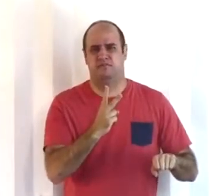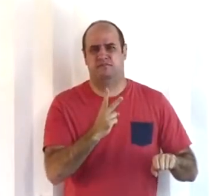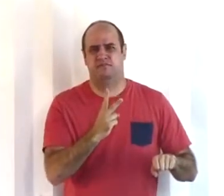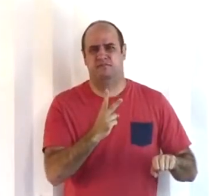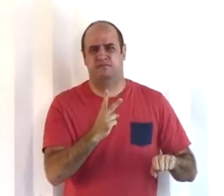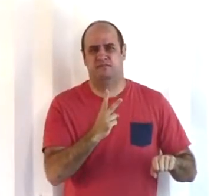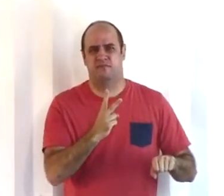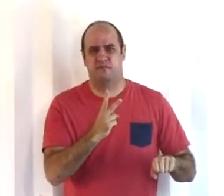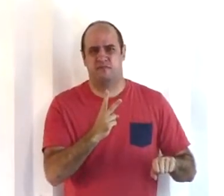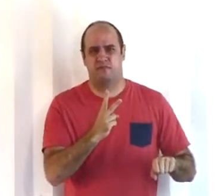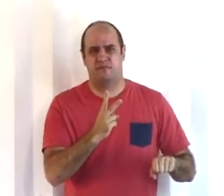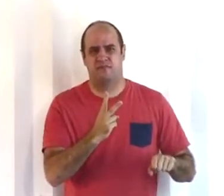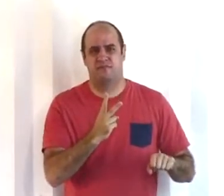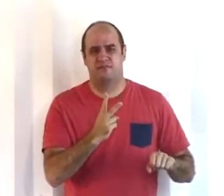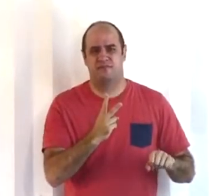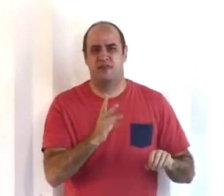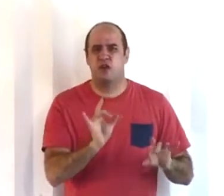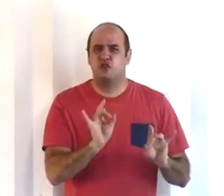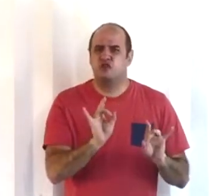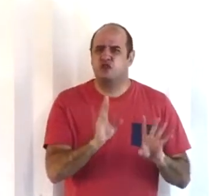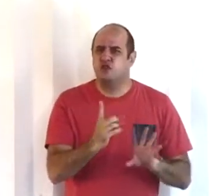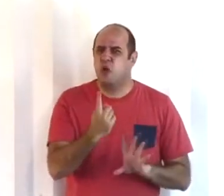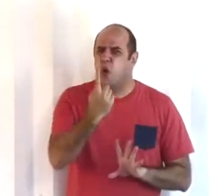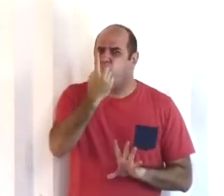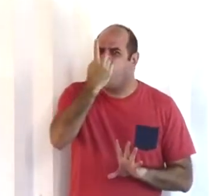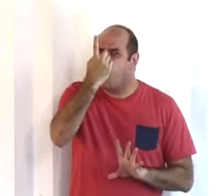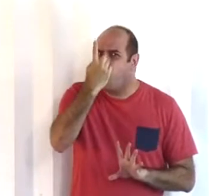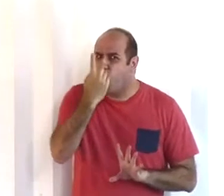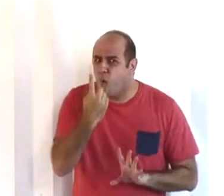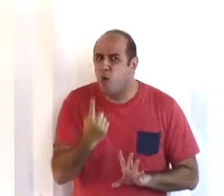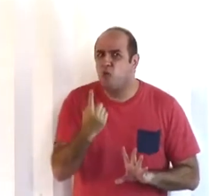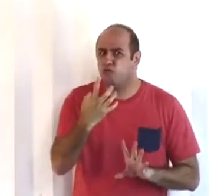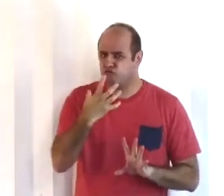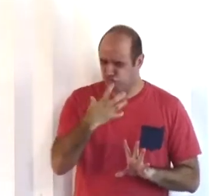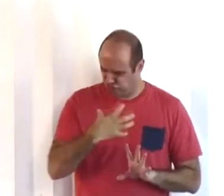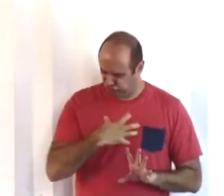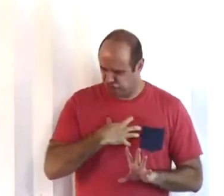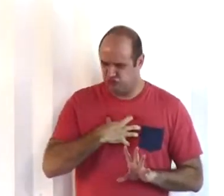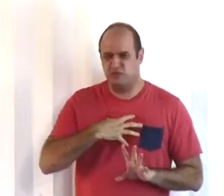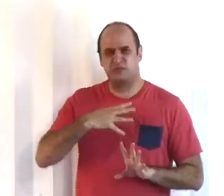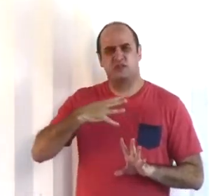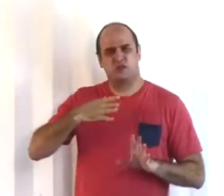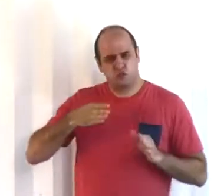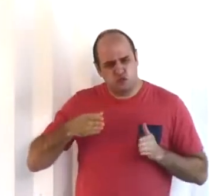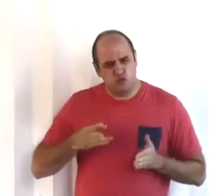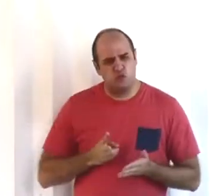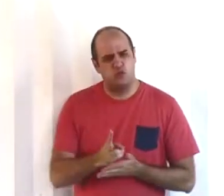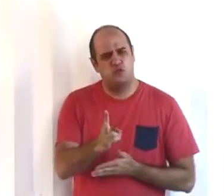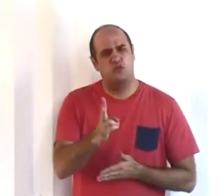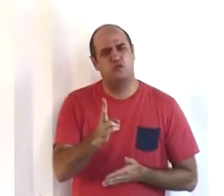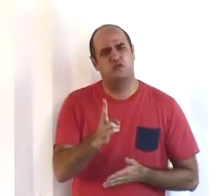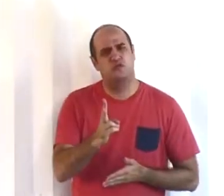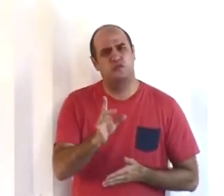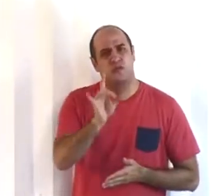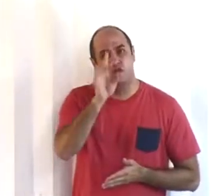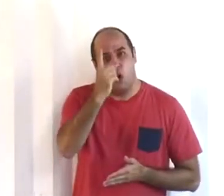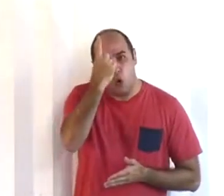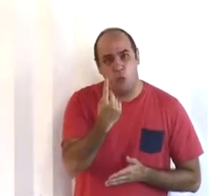um jeito de permanecermos dentro de um ideal cristão em momentos como este, e eu recorro a